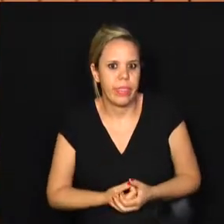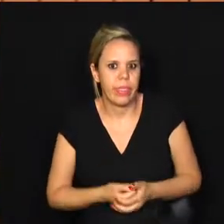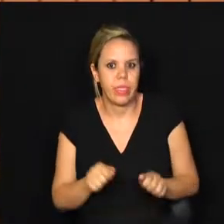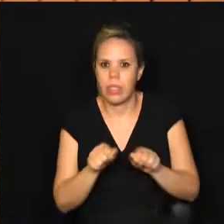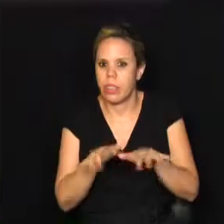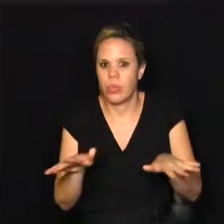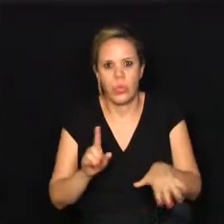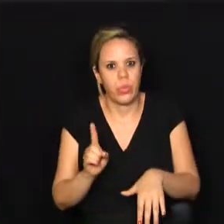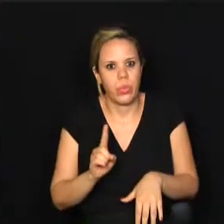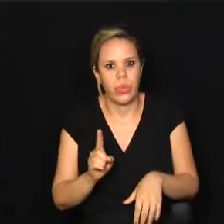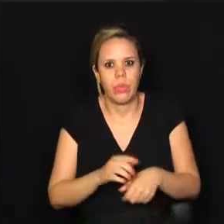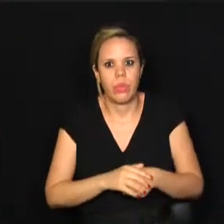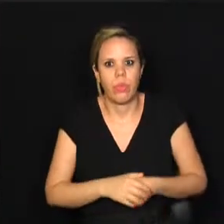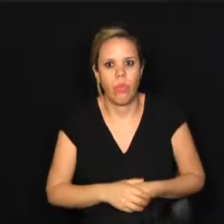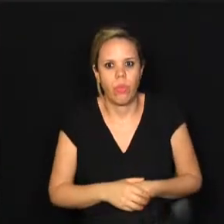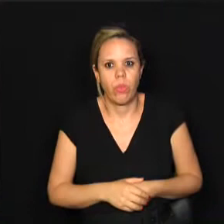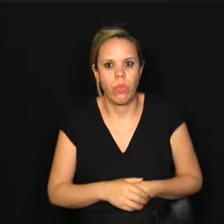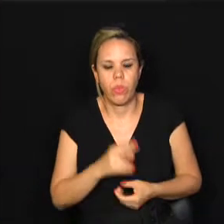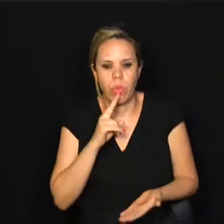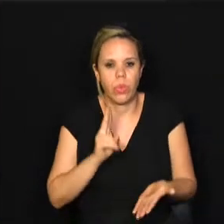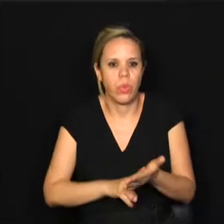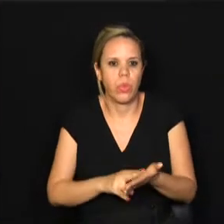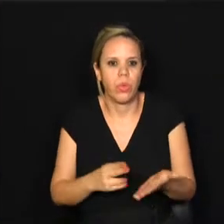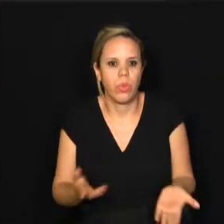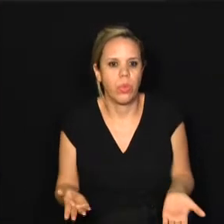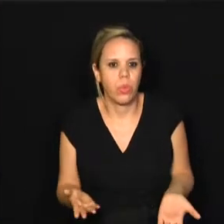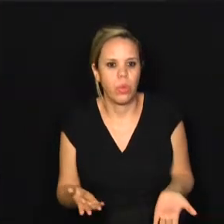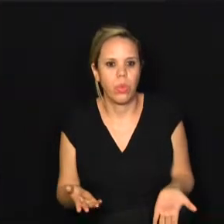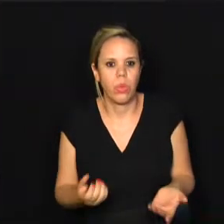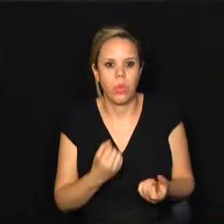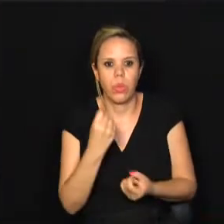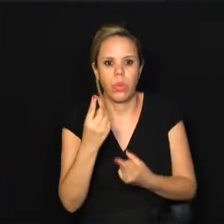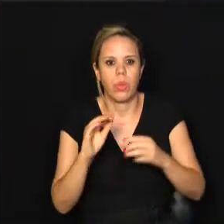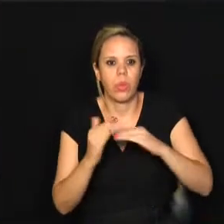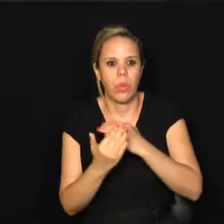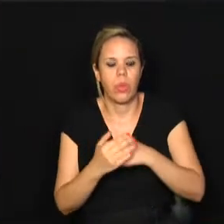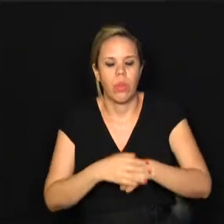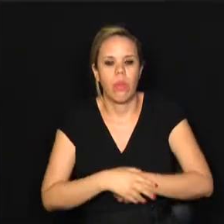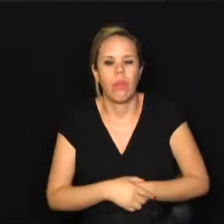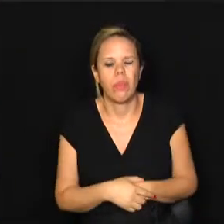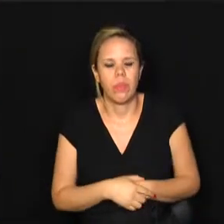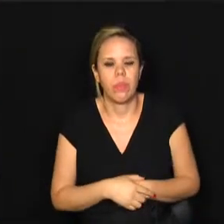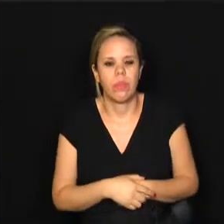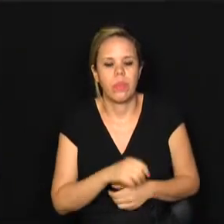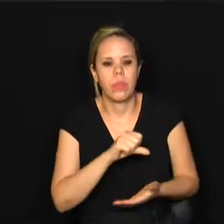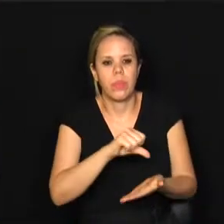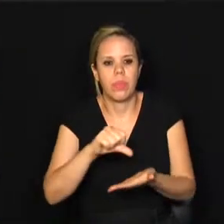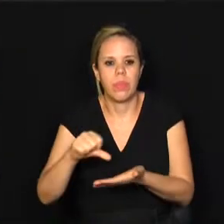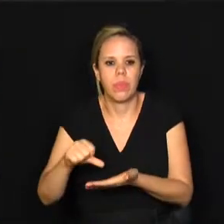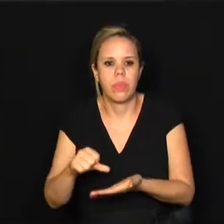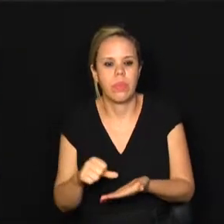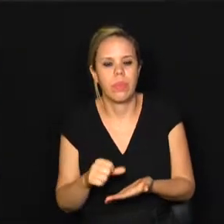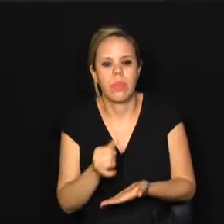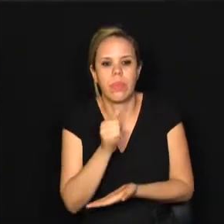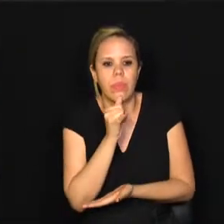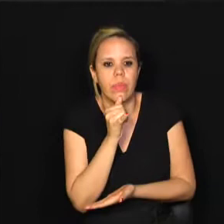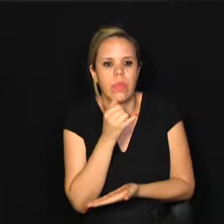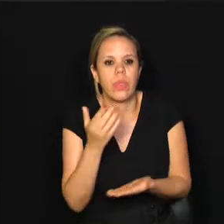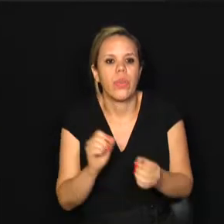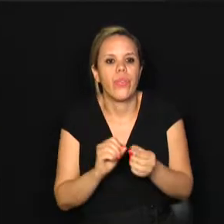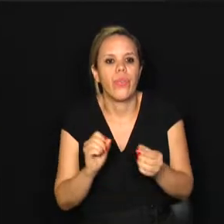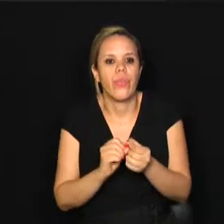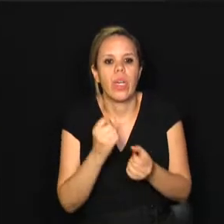distribuírem correspondência aí em alguns bairros da região, a exemplo do que fazem